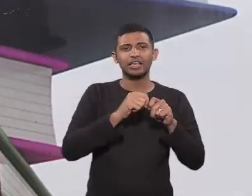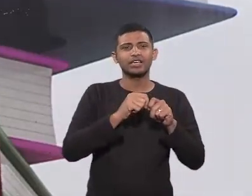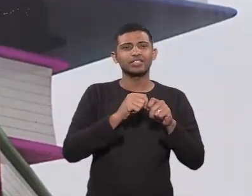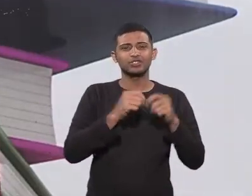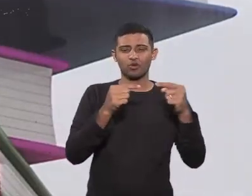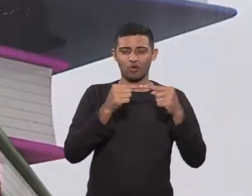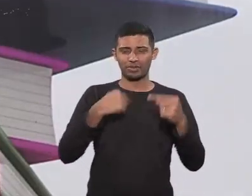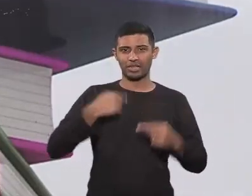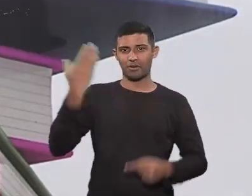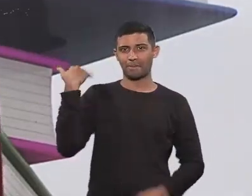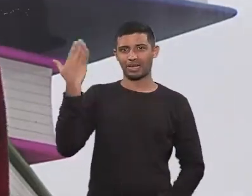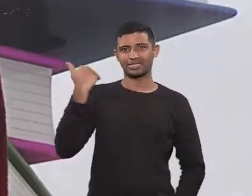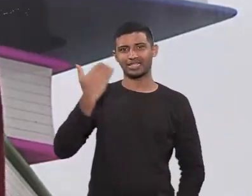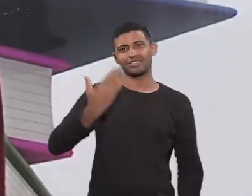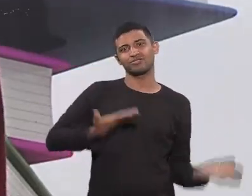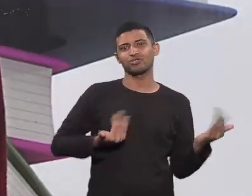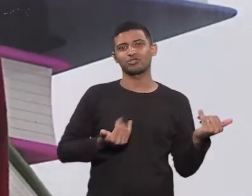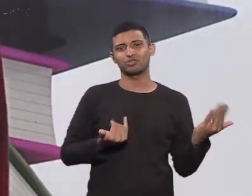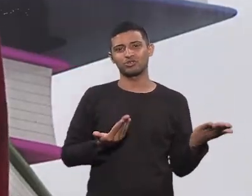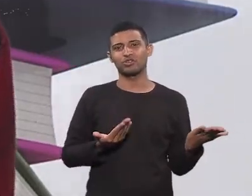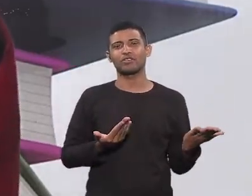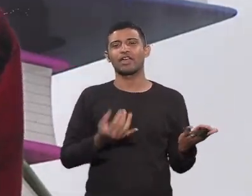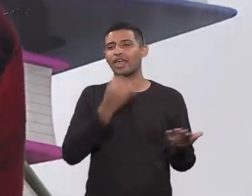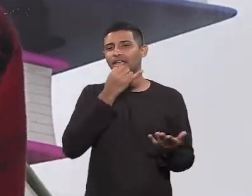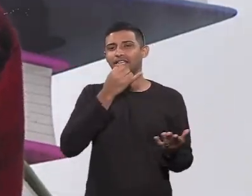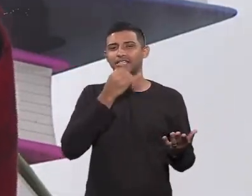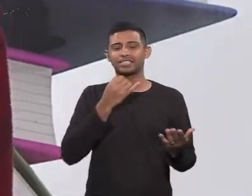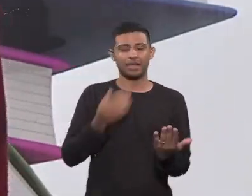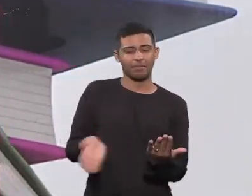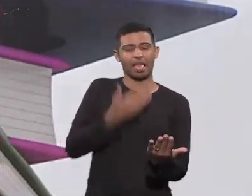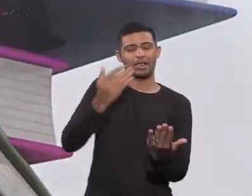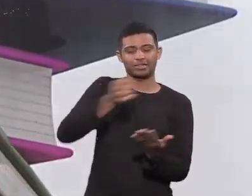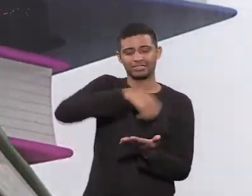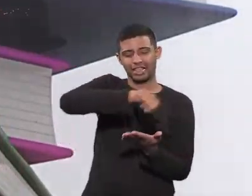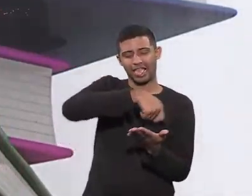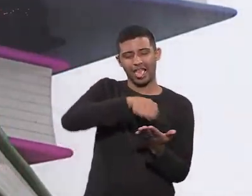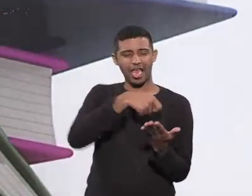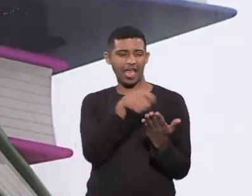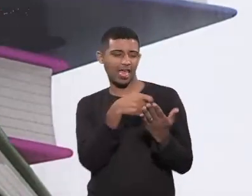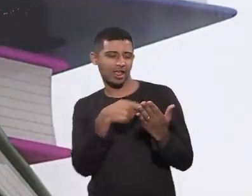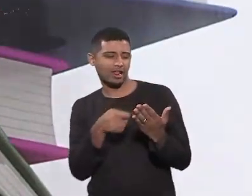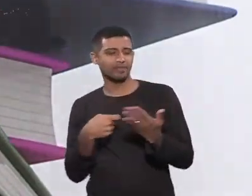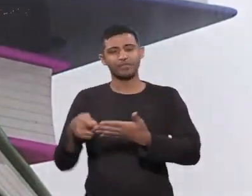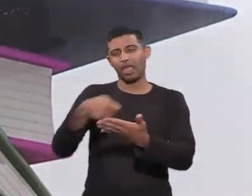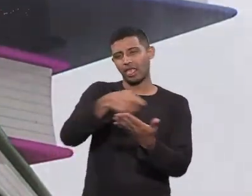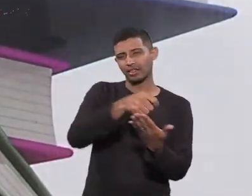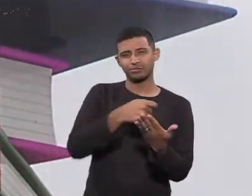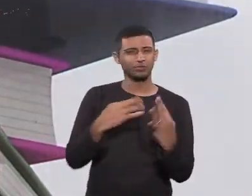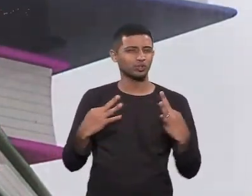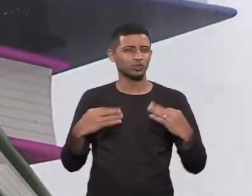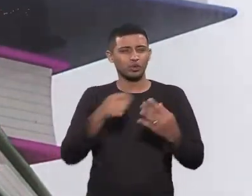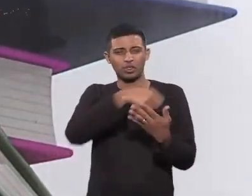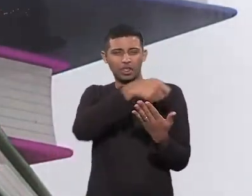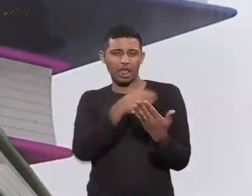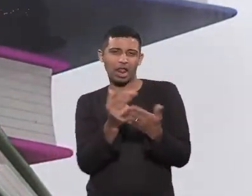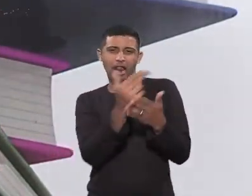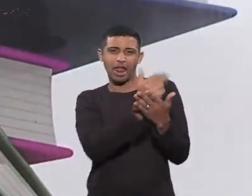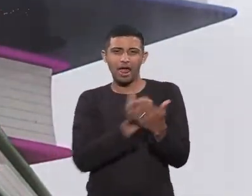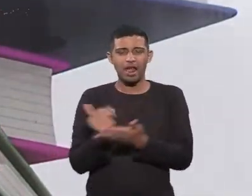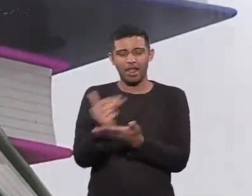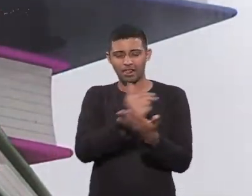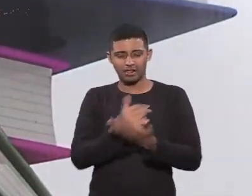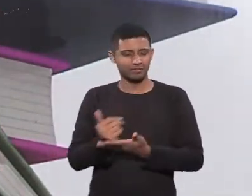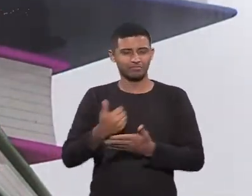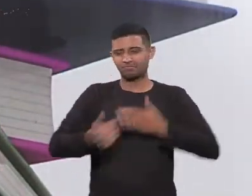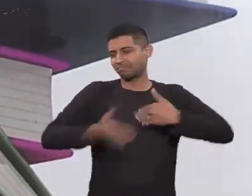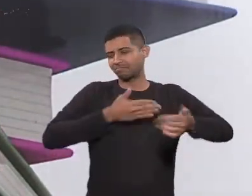eu fazia quando era adolescente. Ficar rabiscando o caderno aqui e ali. Aí o caderno ficava todo desenhado,